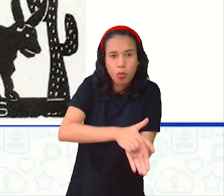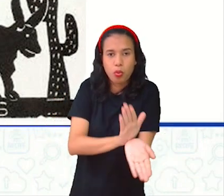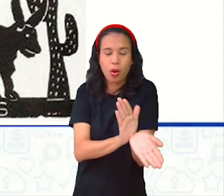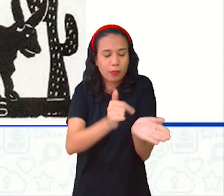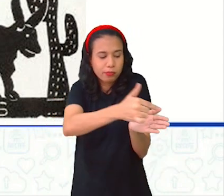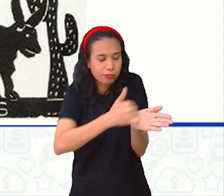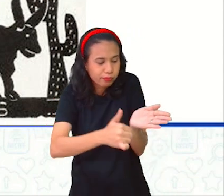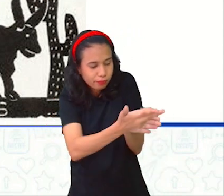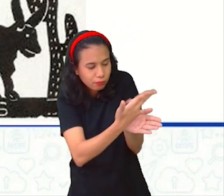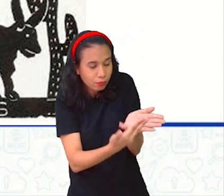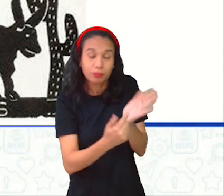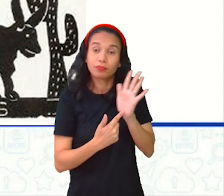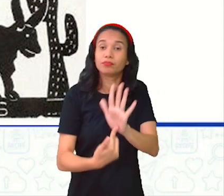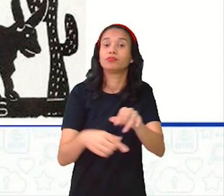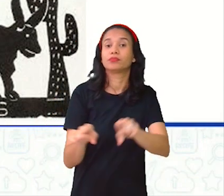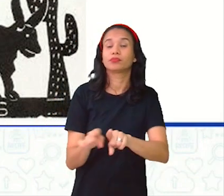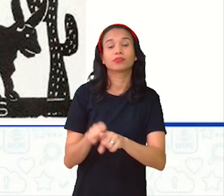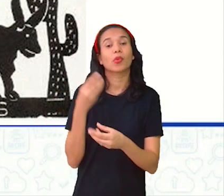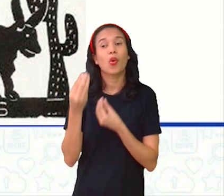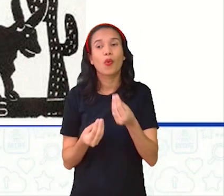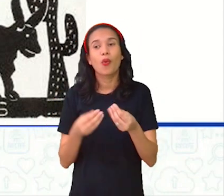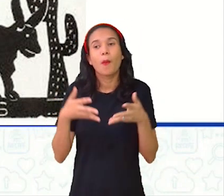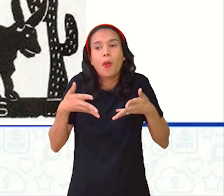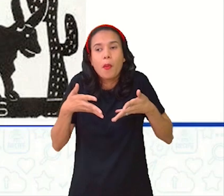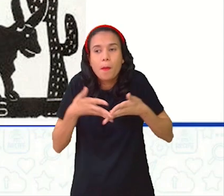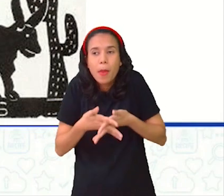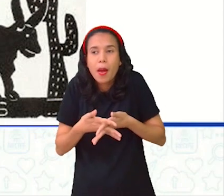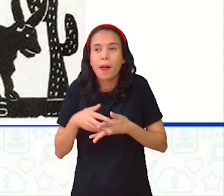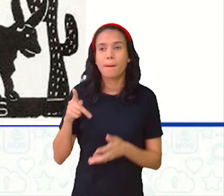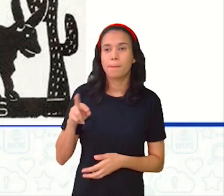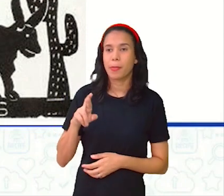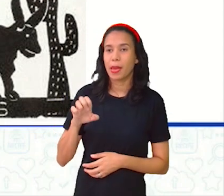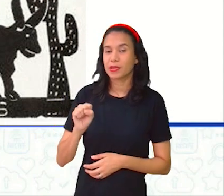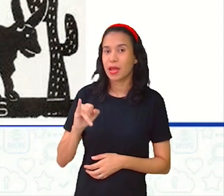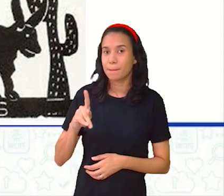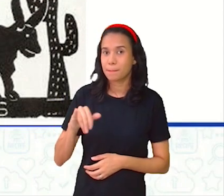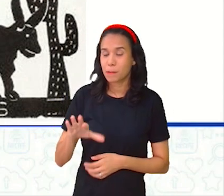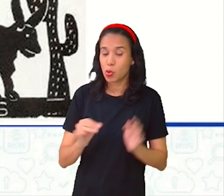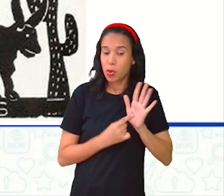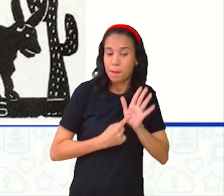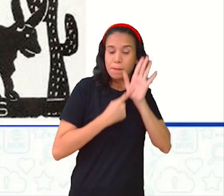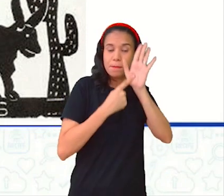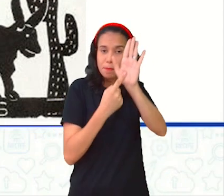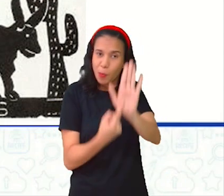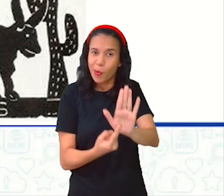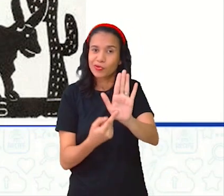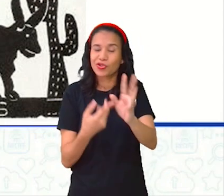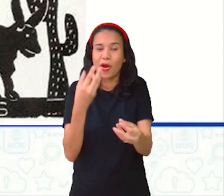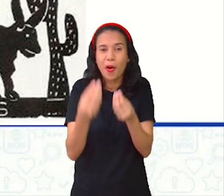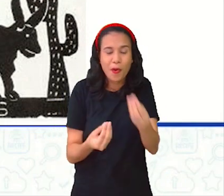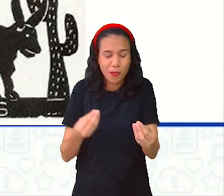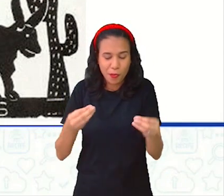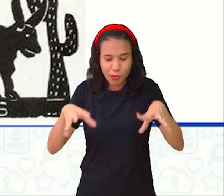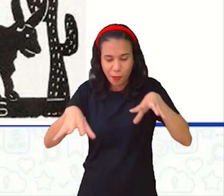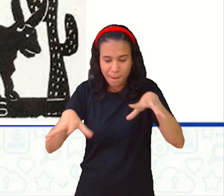aí, belíssima, né? Ele mostrando aí o presépio, que é aquela representação como uma